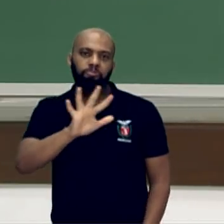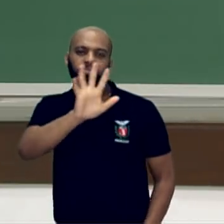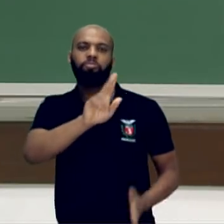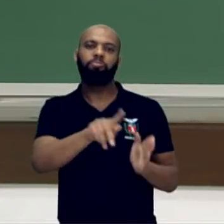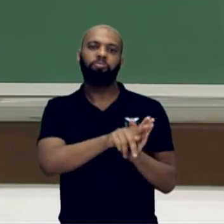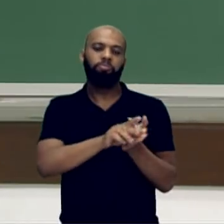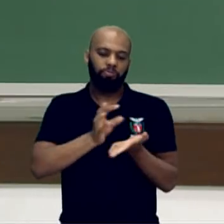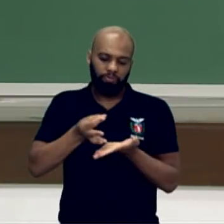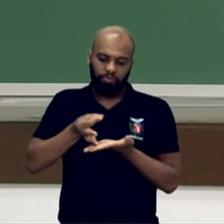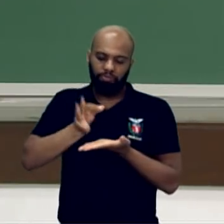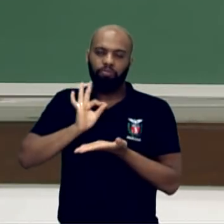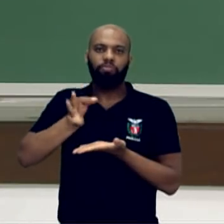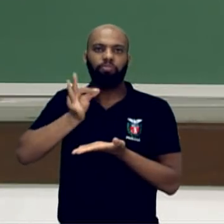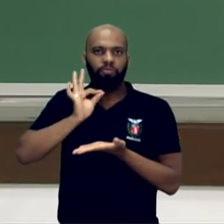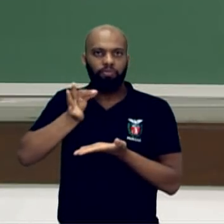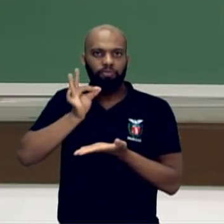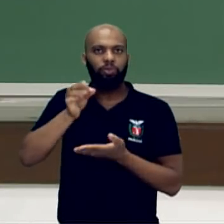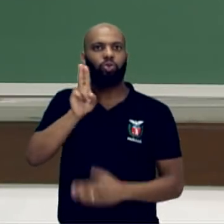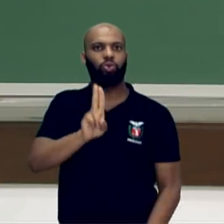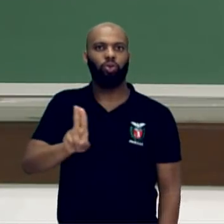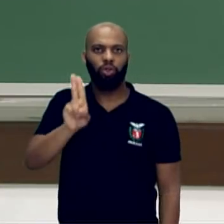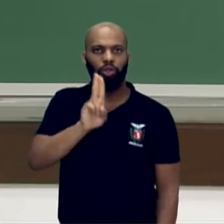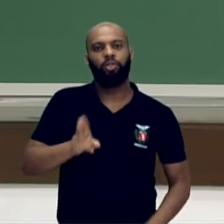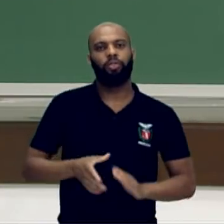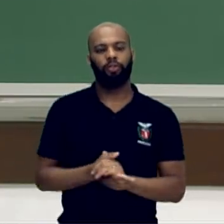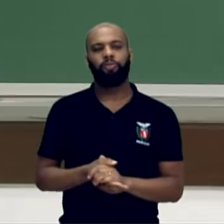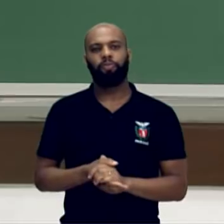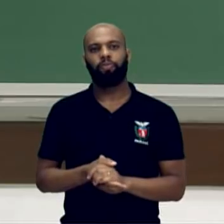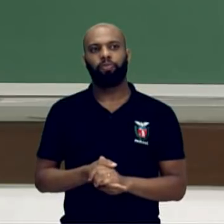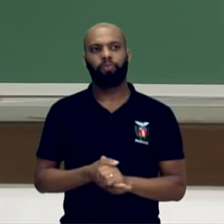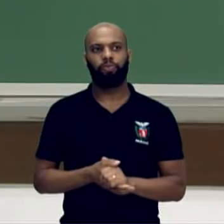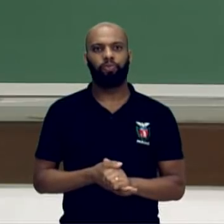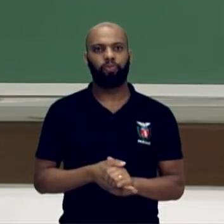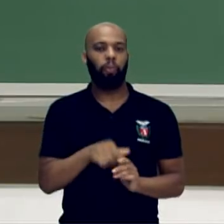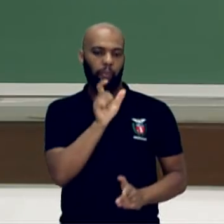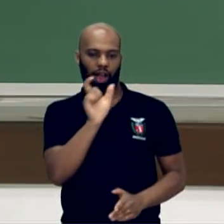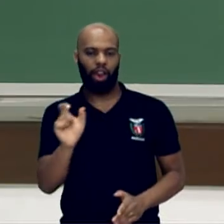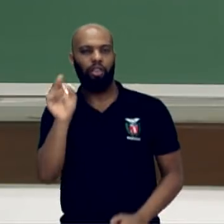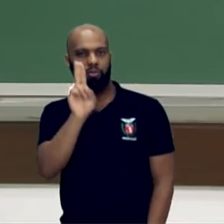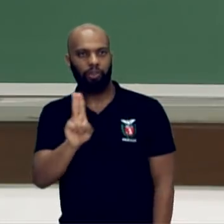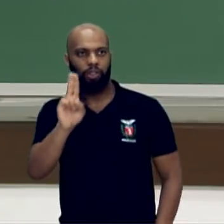visual, ele usou um recurso verbal. Tudo bem?